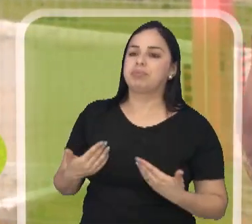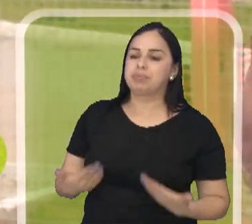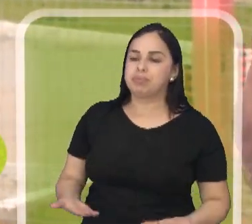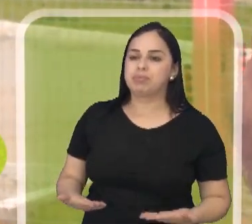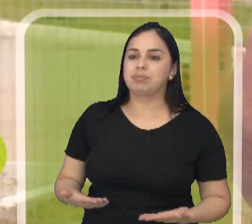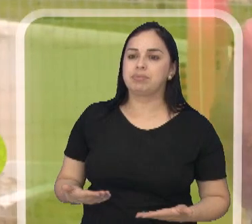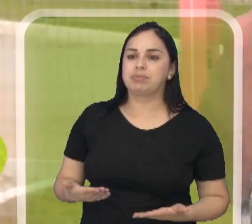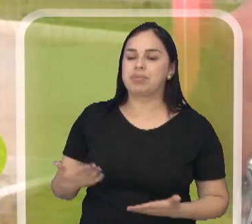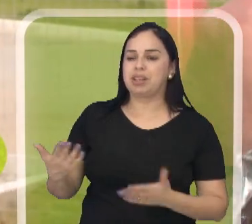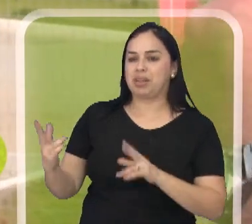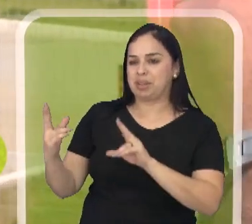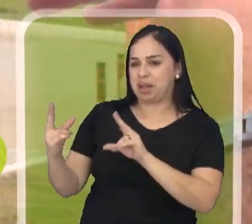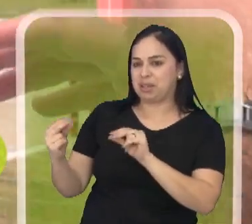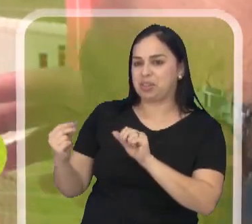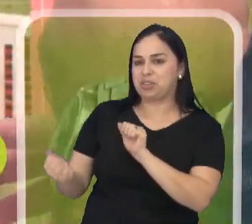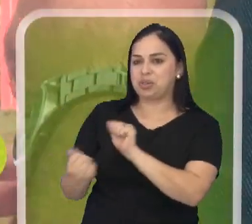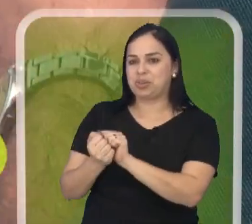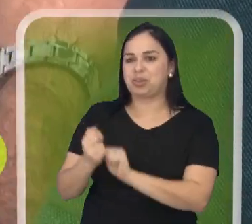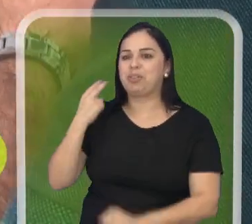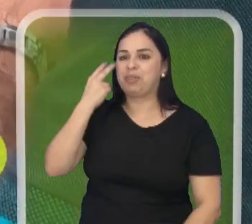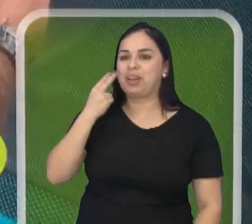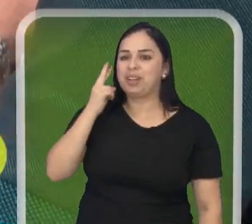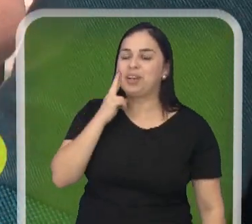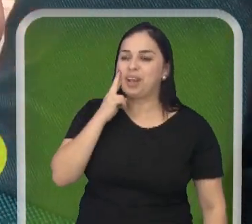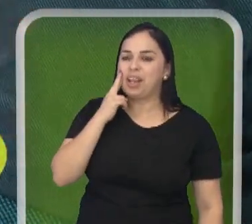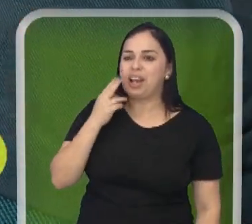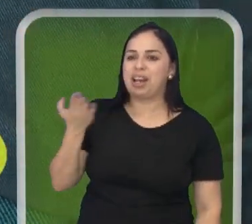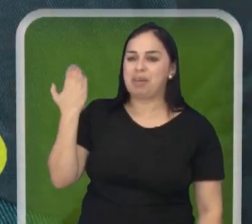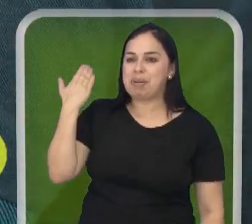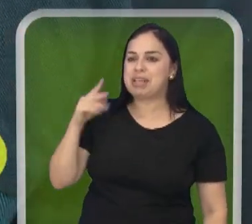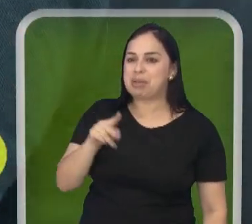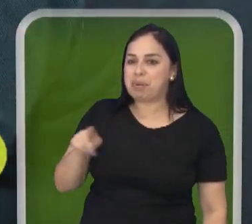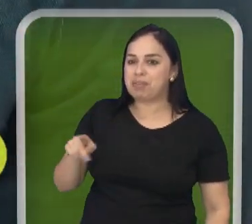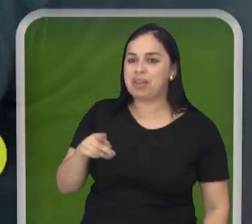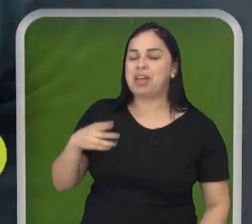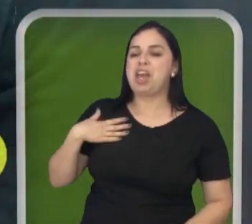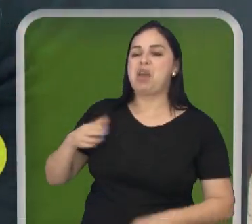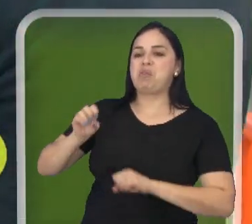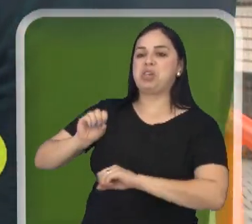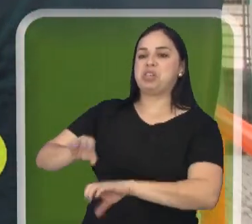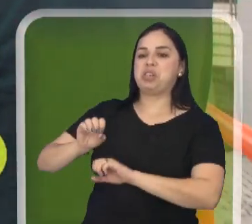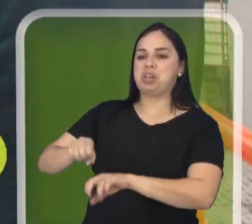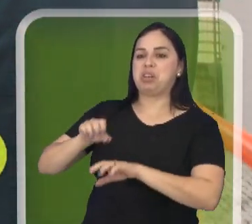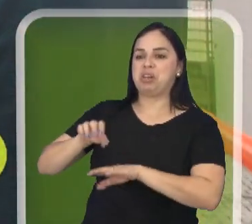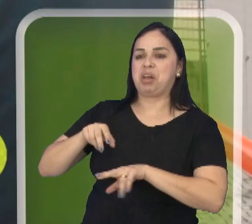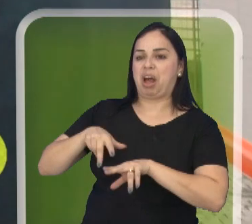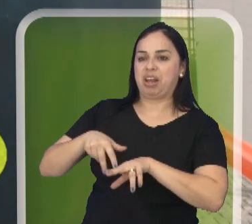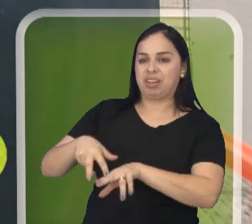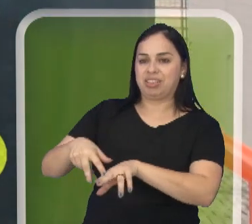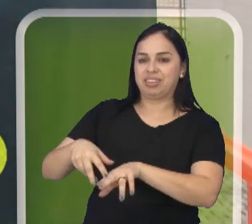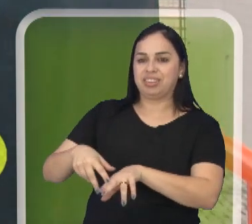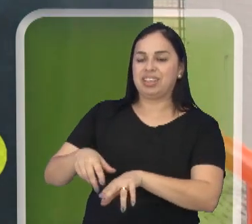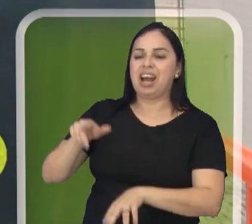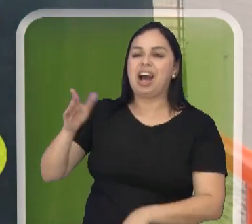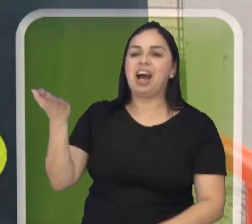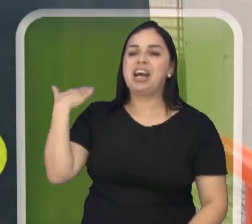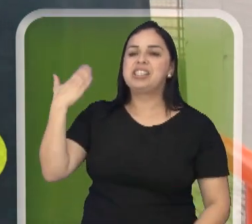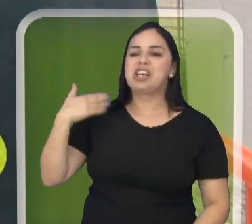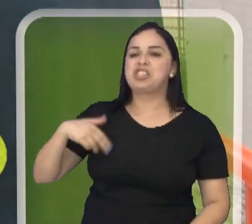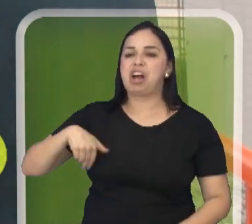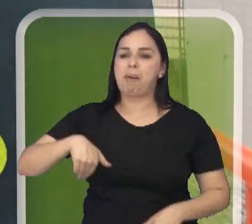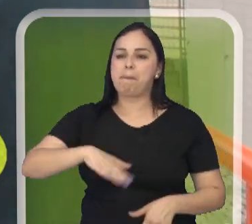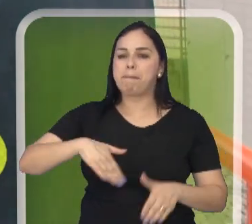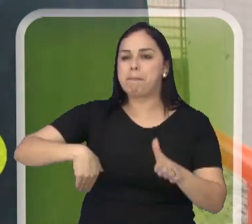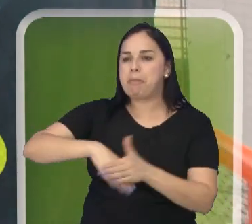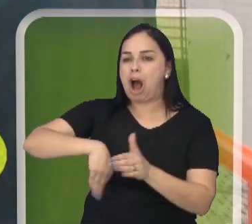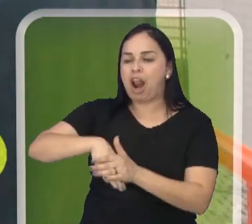estava numa resenha aqui com o Renato Santiago, ele foi seu professor, e aí ele falou assim, não, fui eu que ensinei a Pamela a andar de skate, ela queria ficar só jogando bola ali, eu falei,